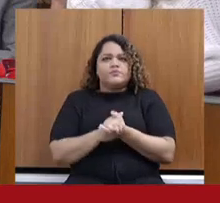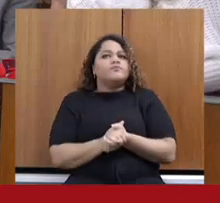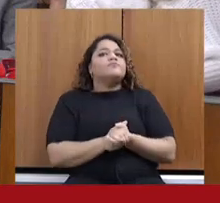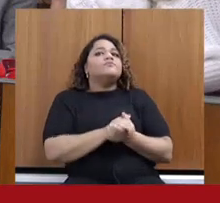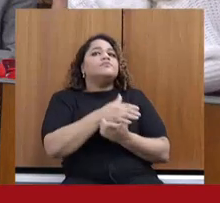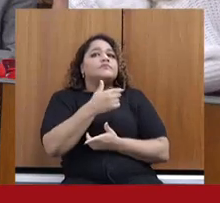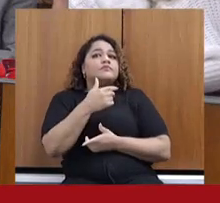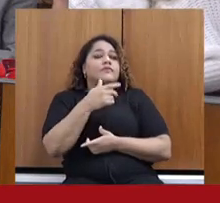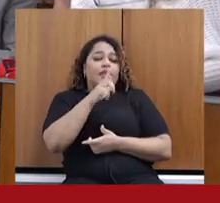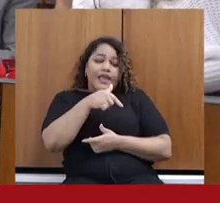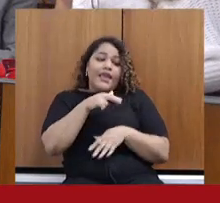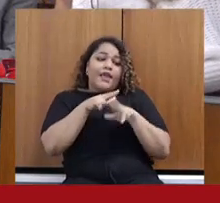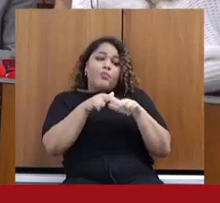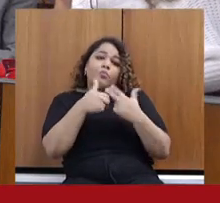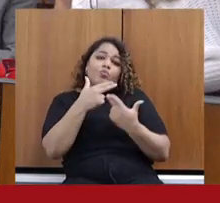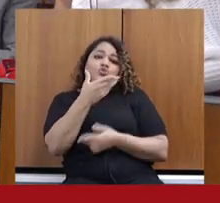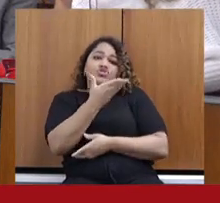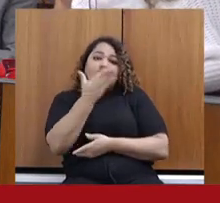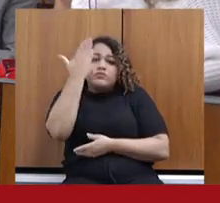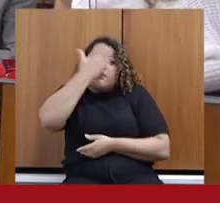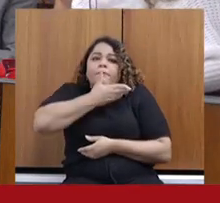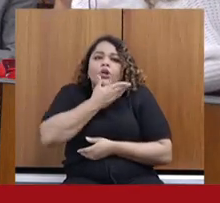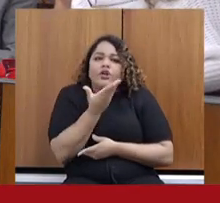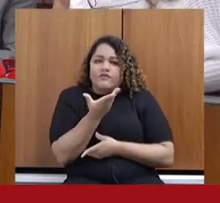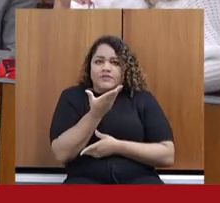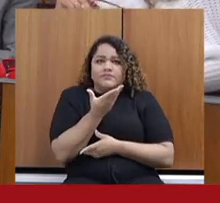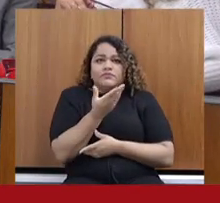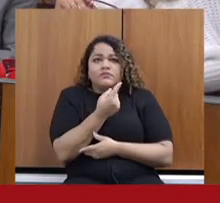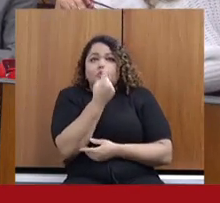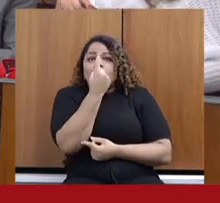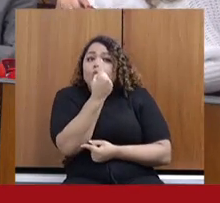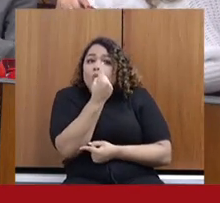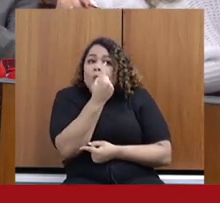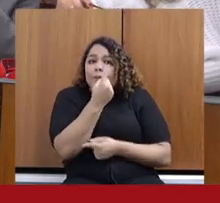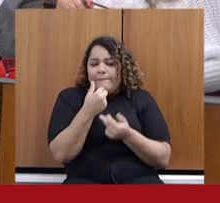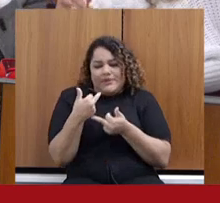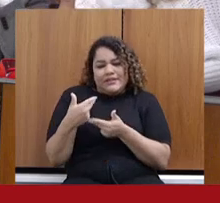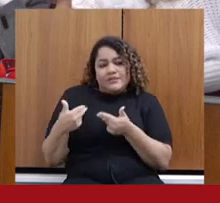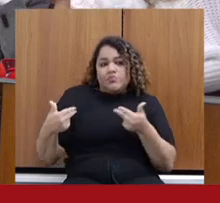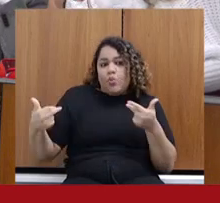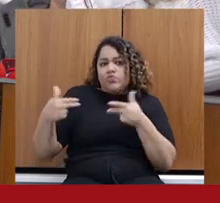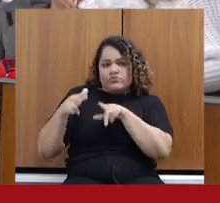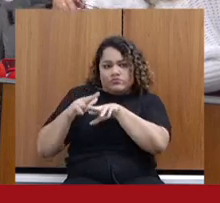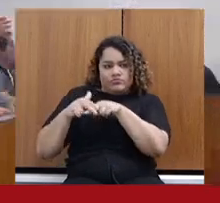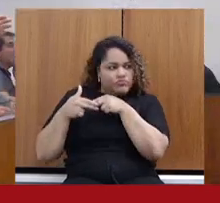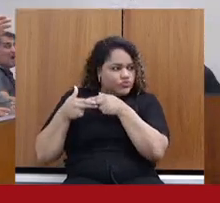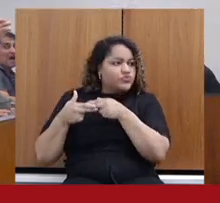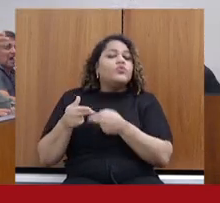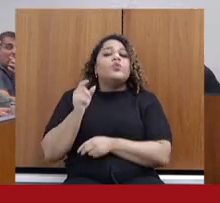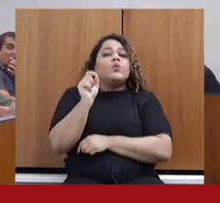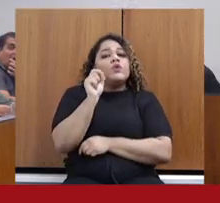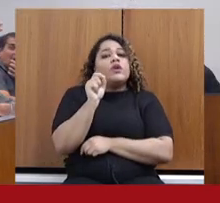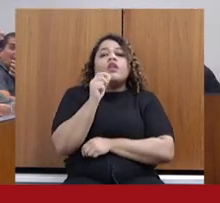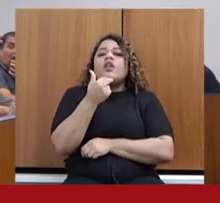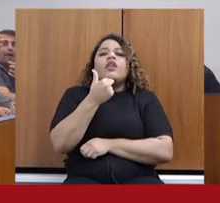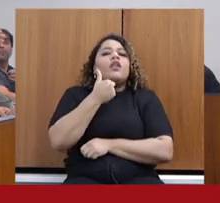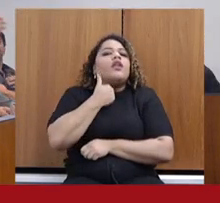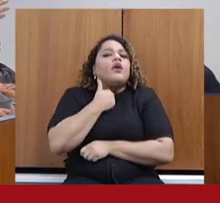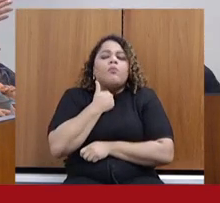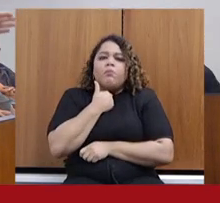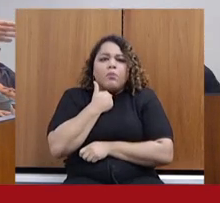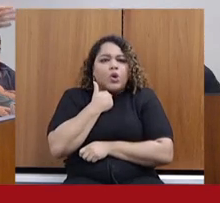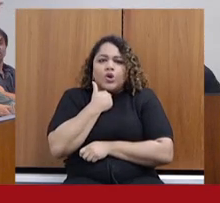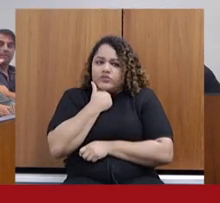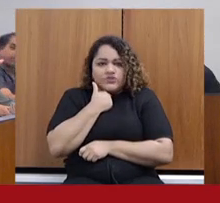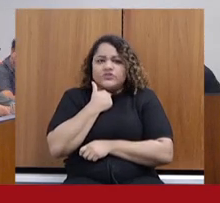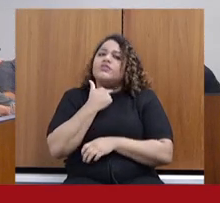porque está aí provado... Uma das razões por que não pudemos fazer com que essa audiência